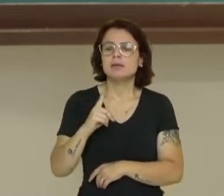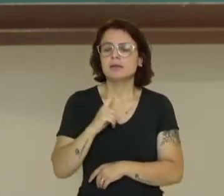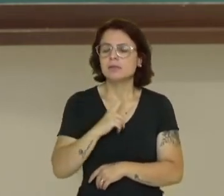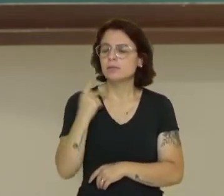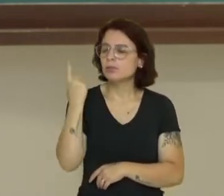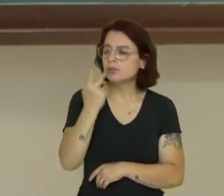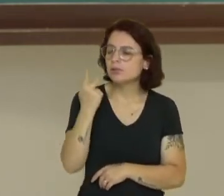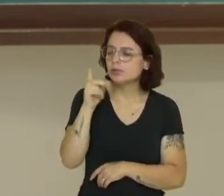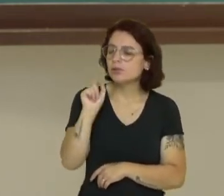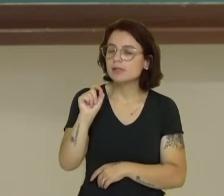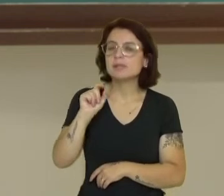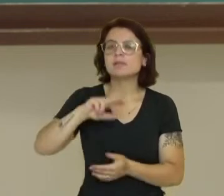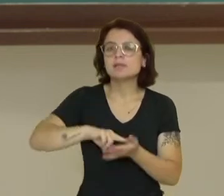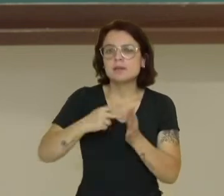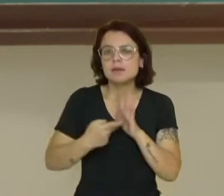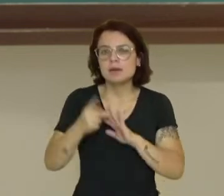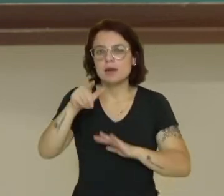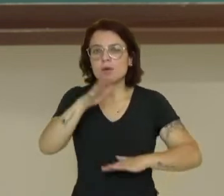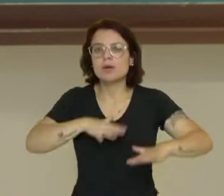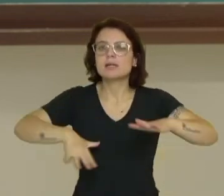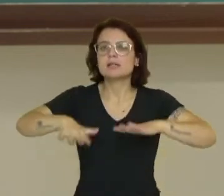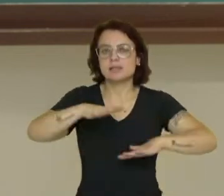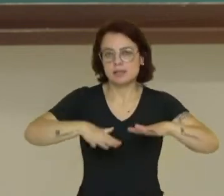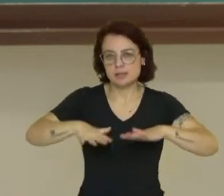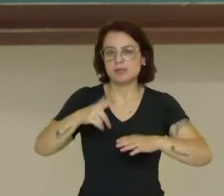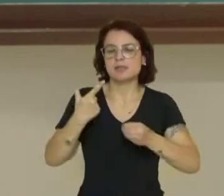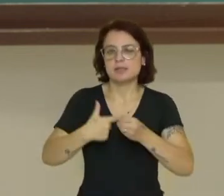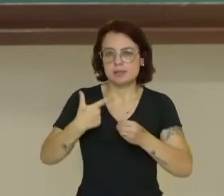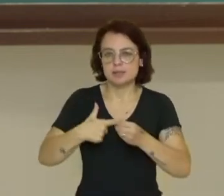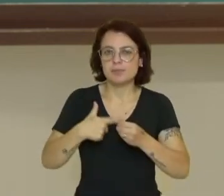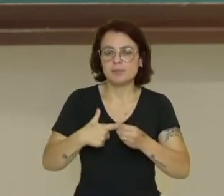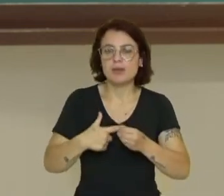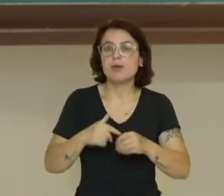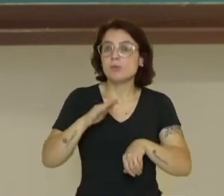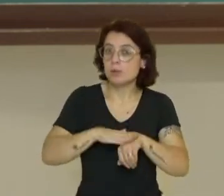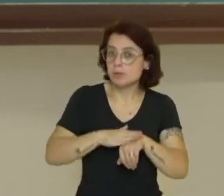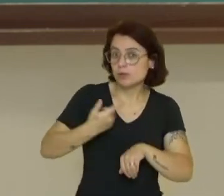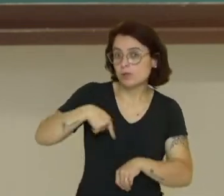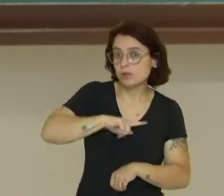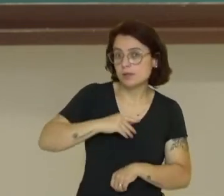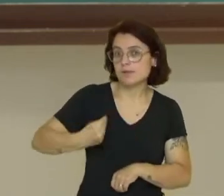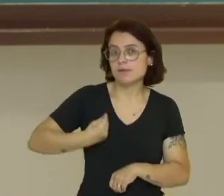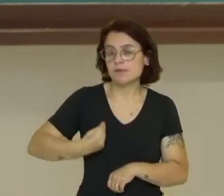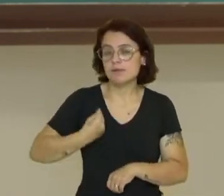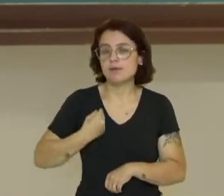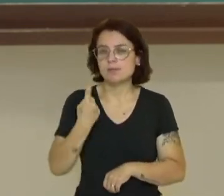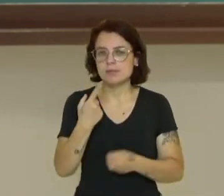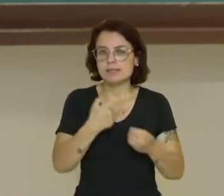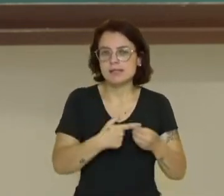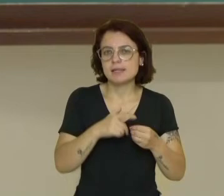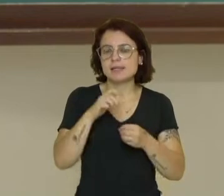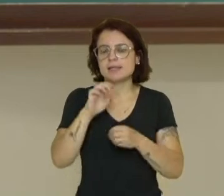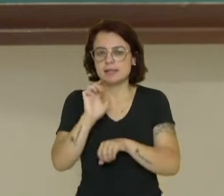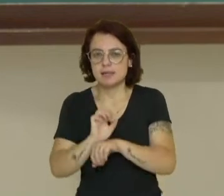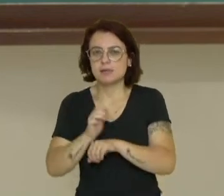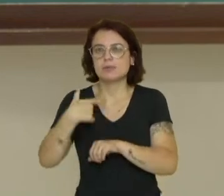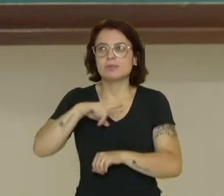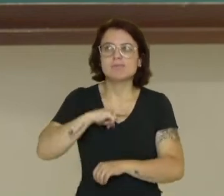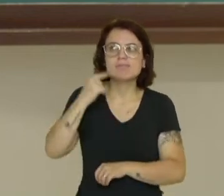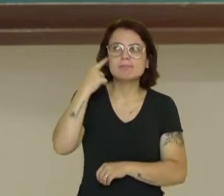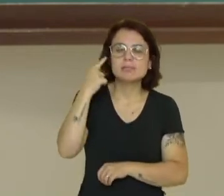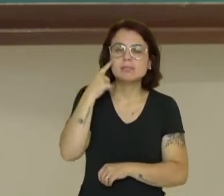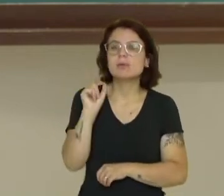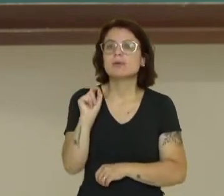do que a organização da polis, né? Claro que quando se vive uma cidade-estado que é independente, a gente precisa pensar